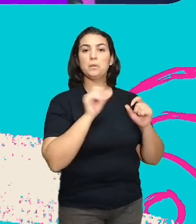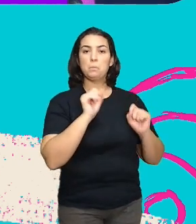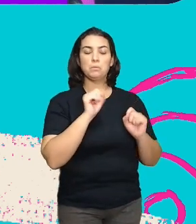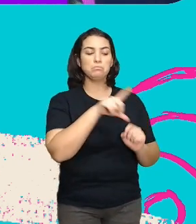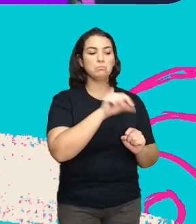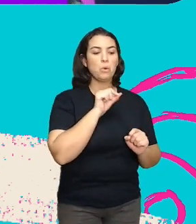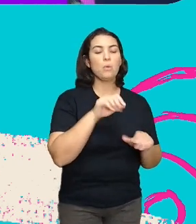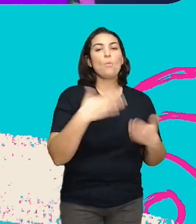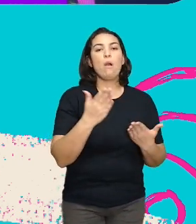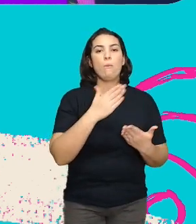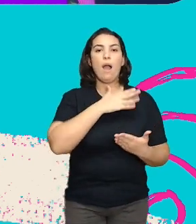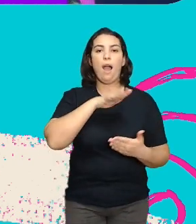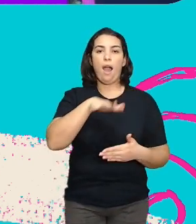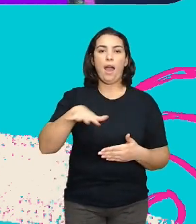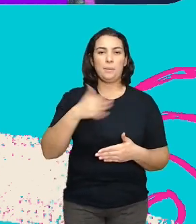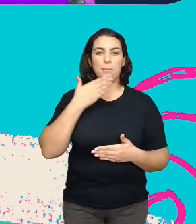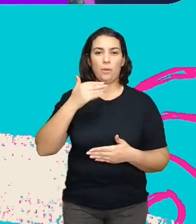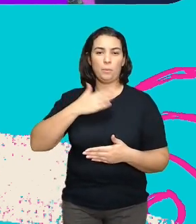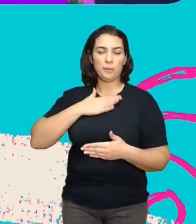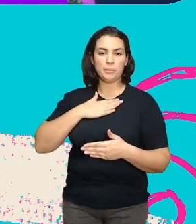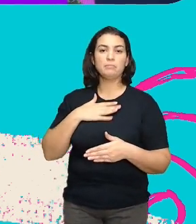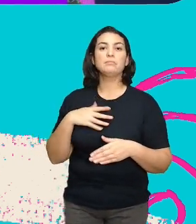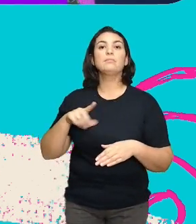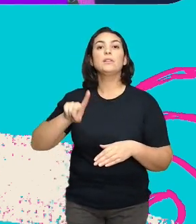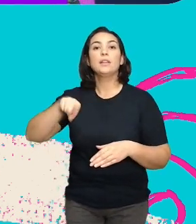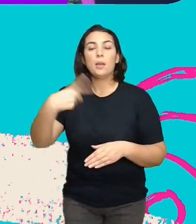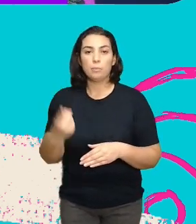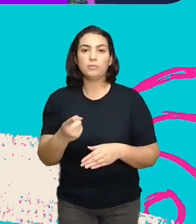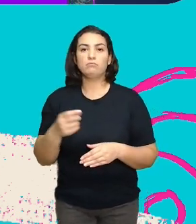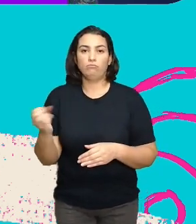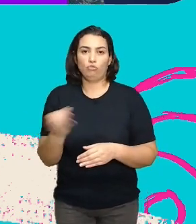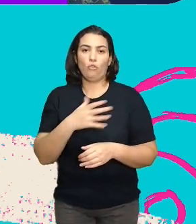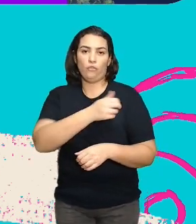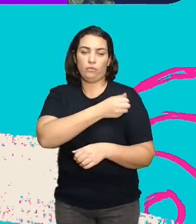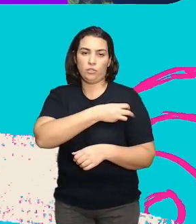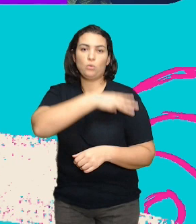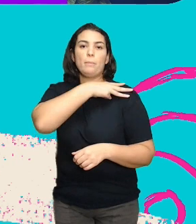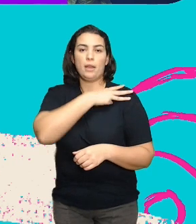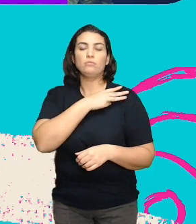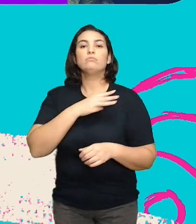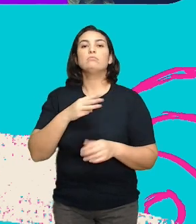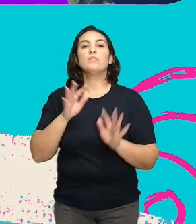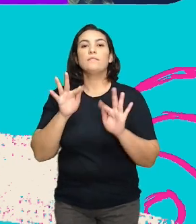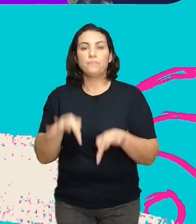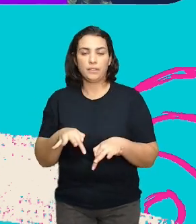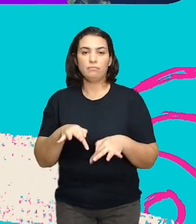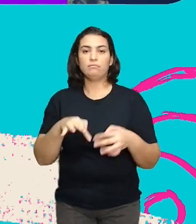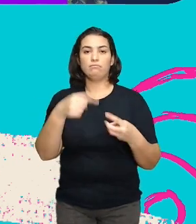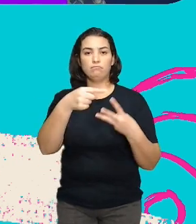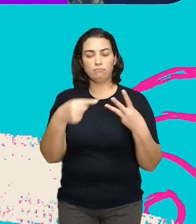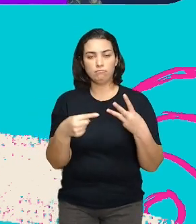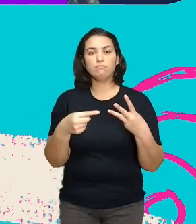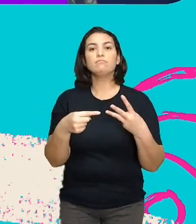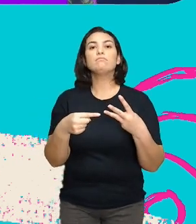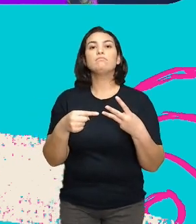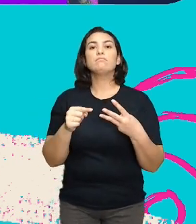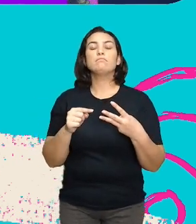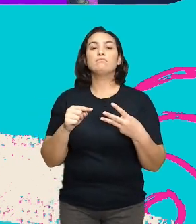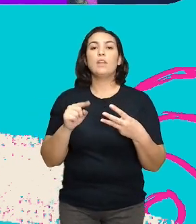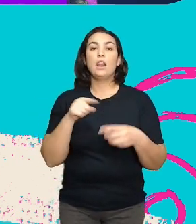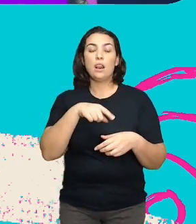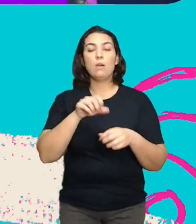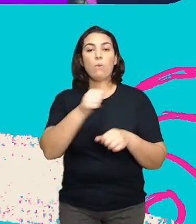longo dos 2 anos de novo ensino médio, onde ele já cursa trilhas, na primeira série ele não cursa, ele pode sair com